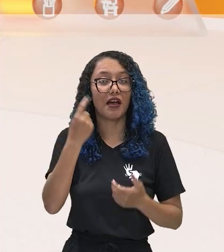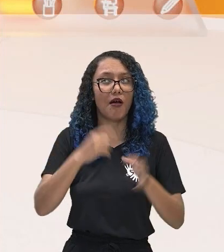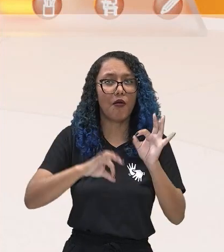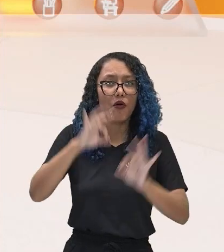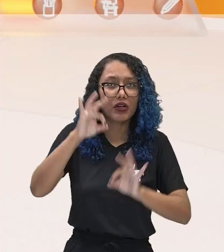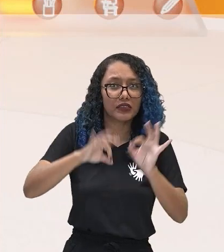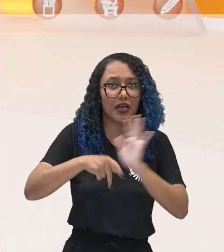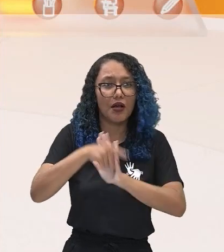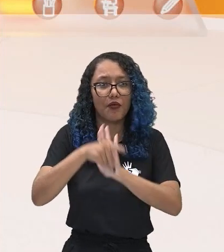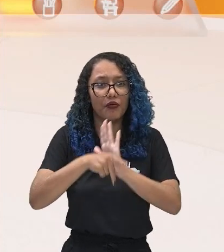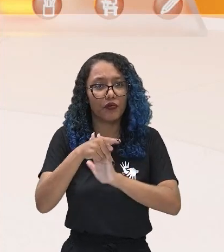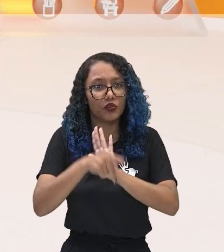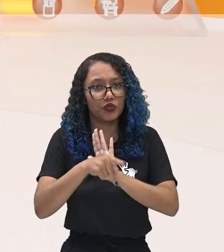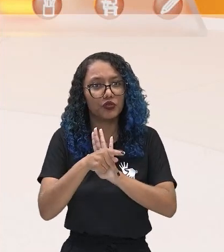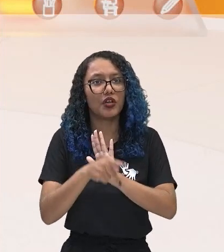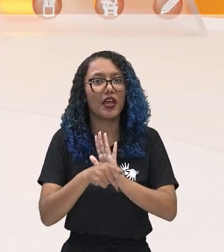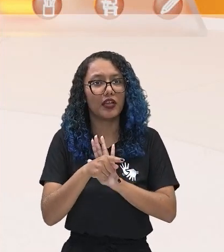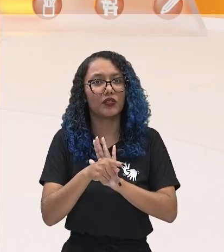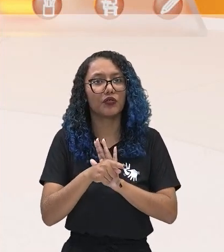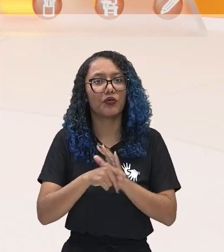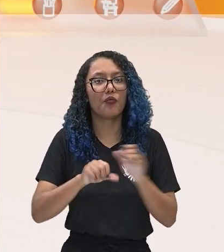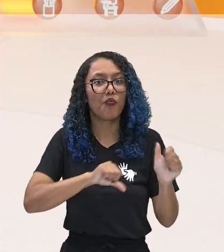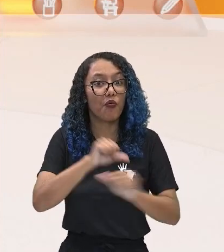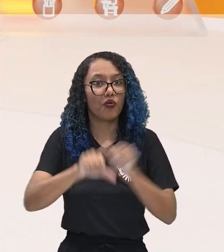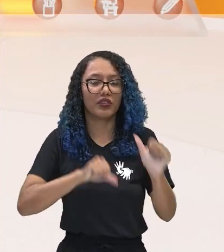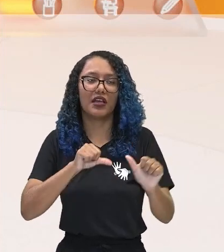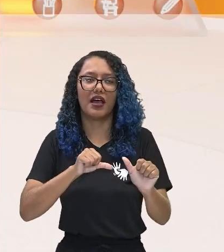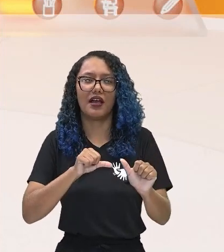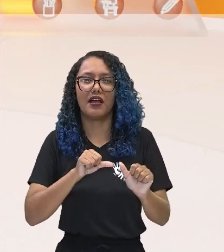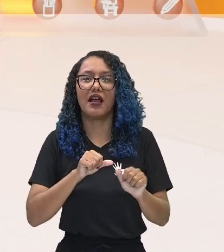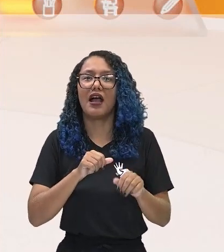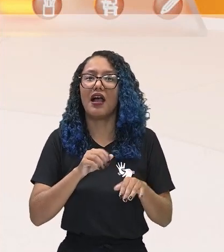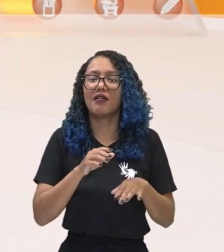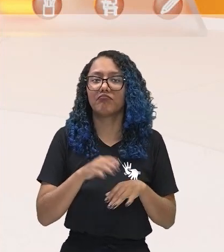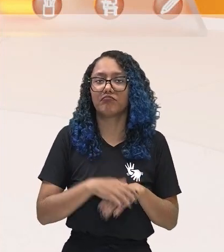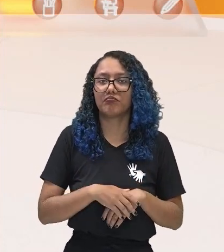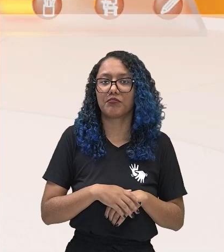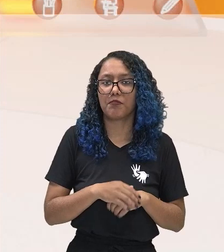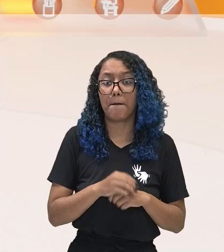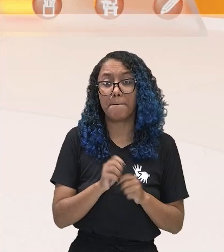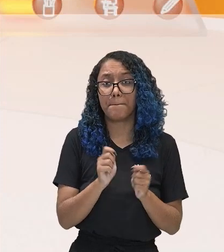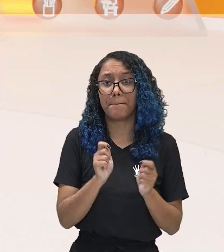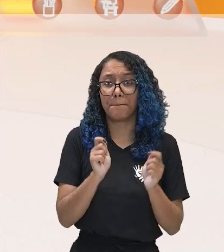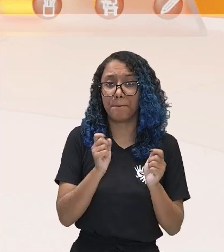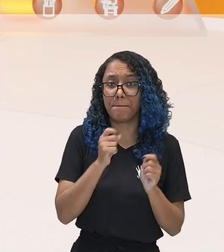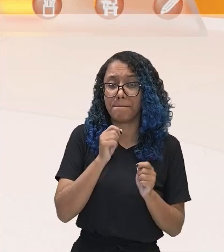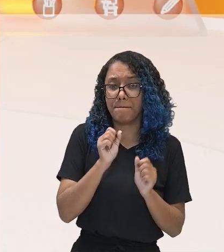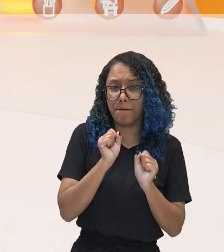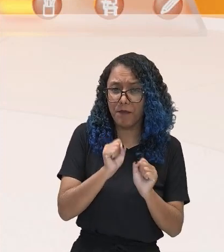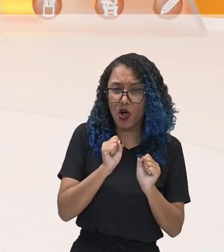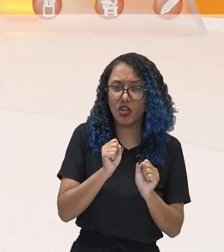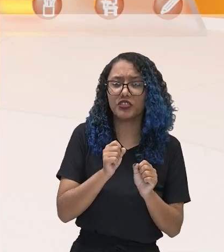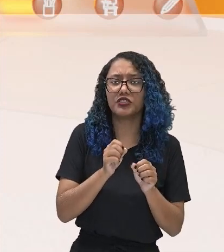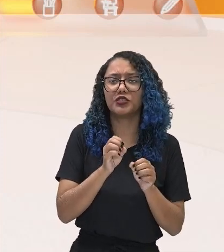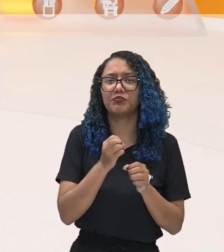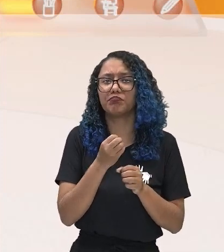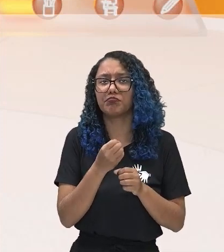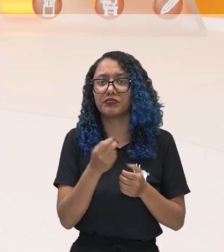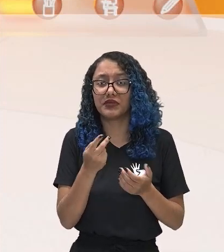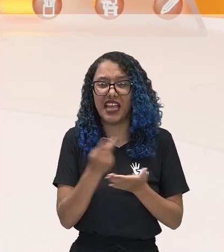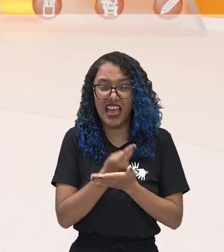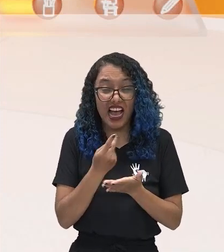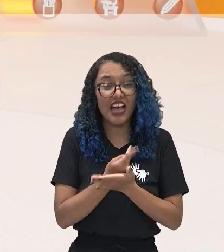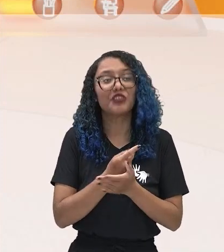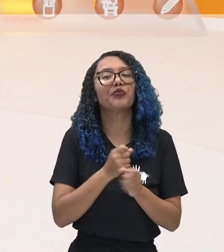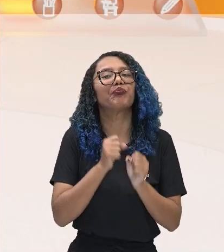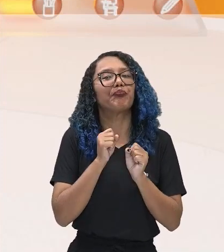existência. Pode não dar certo? Pode não dar certo. Eu posso tropeçar, eu posso cair, eu posso errar o caminho? Posso. E qual é o